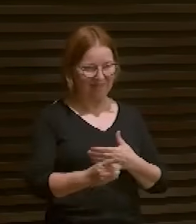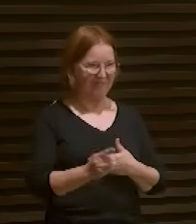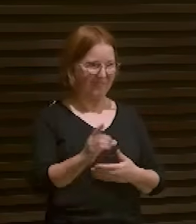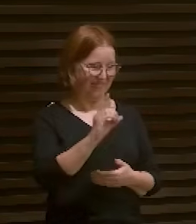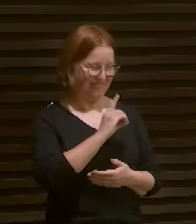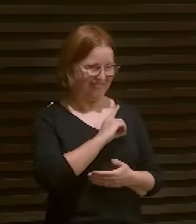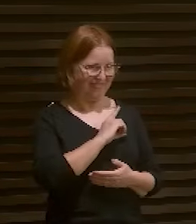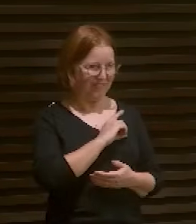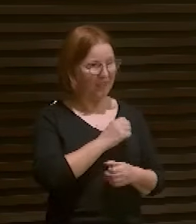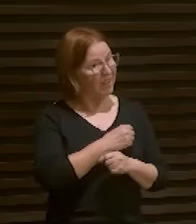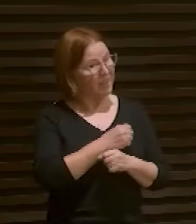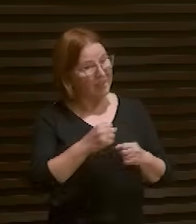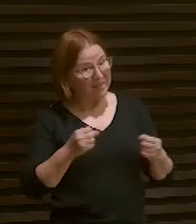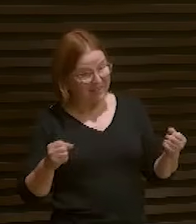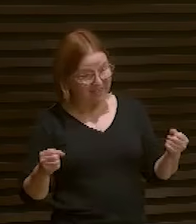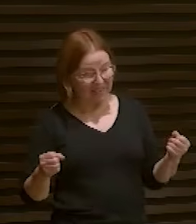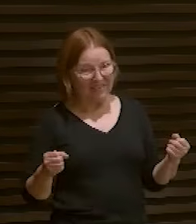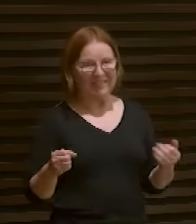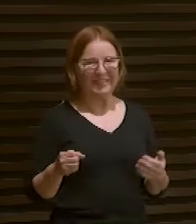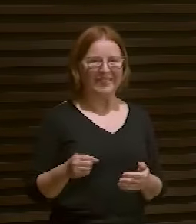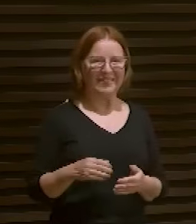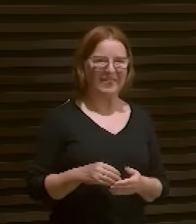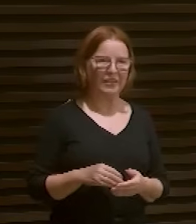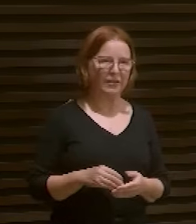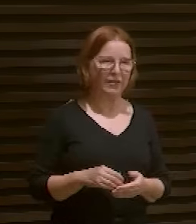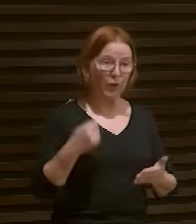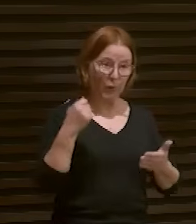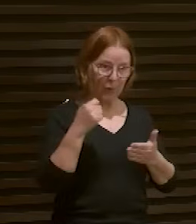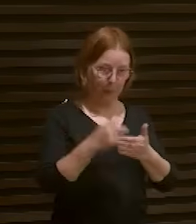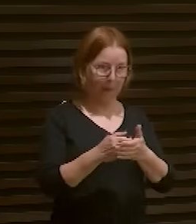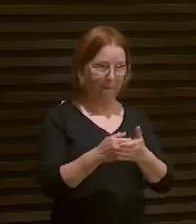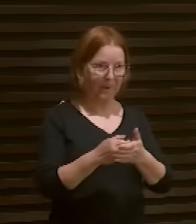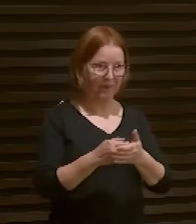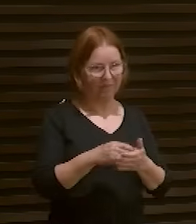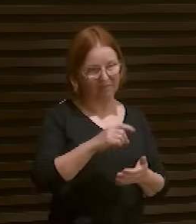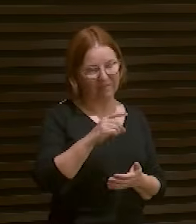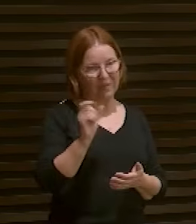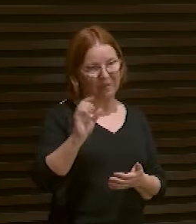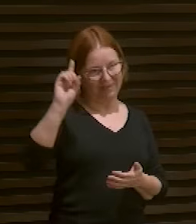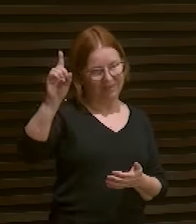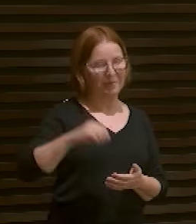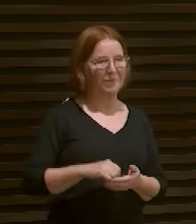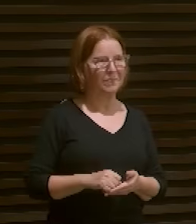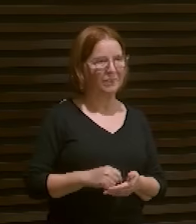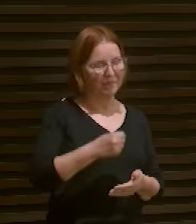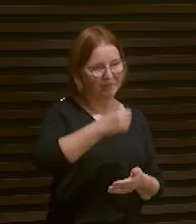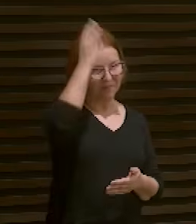é impossível você cumprir uma dessas coisas aqui. E Romanos